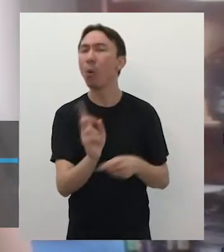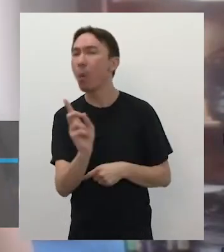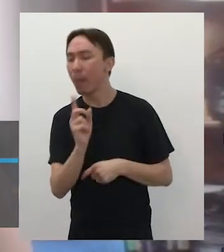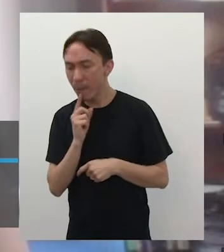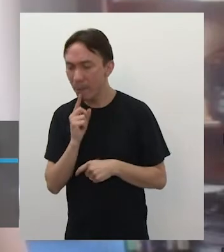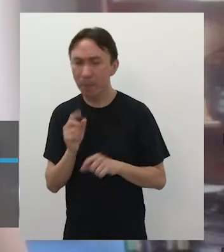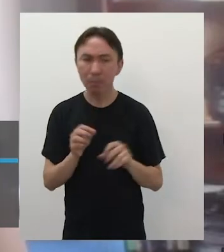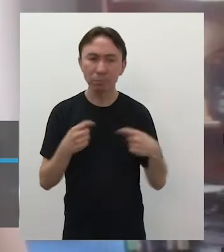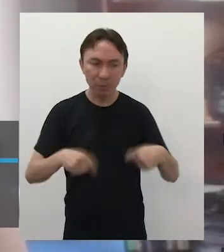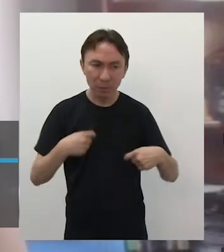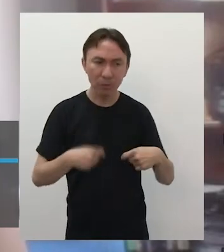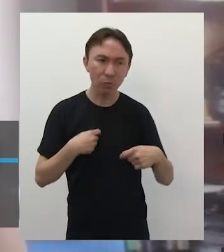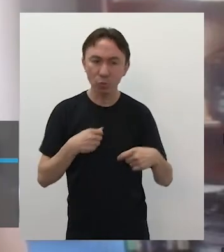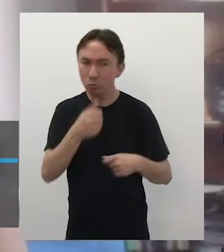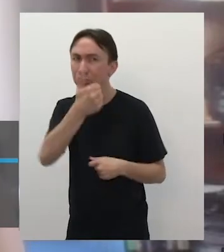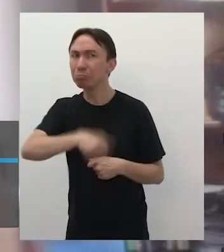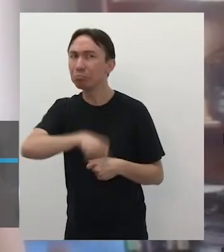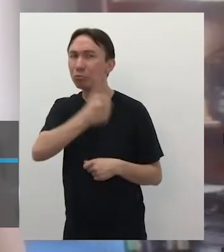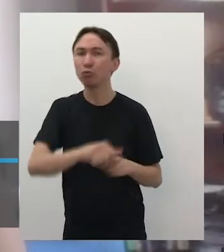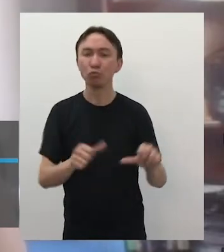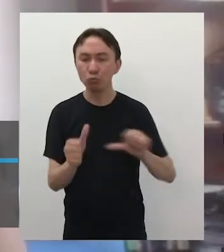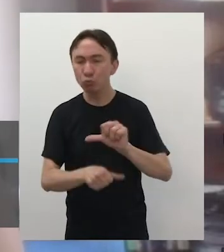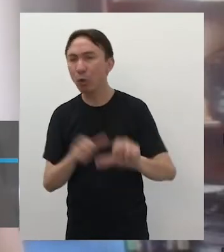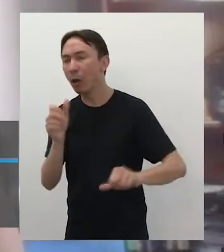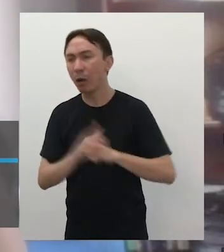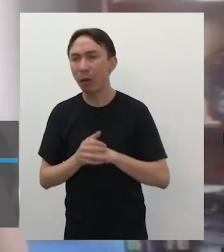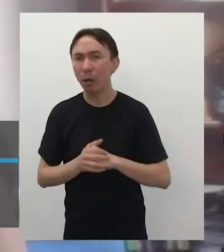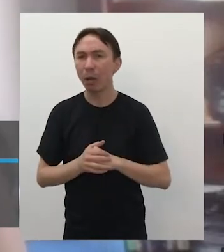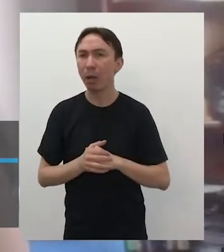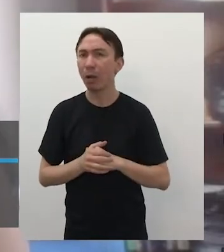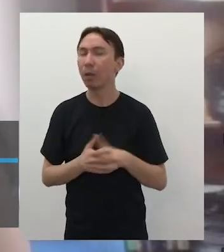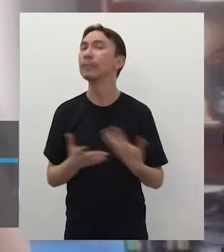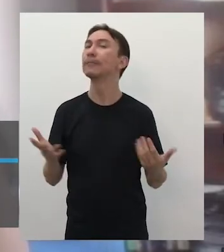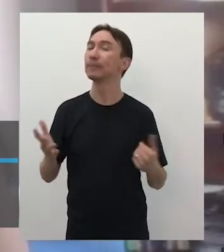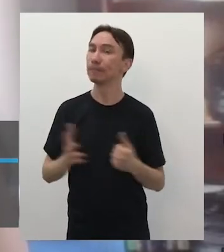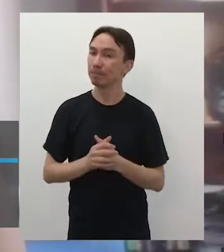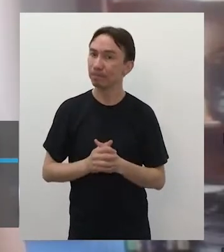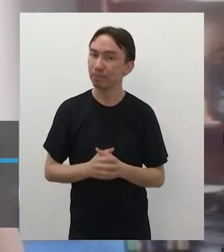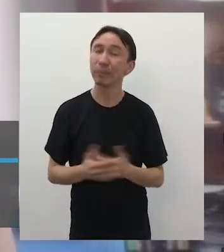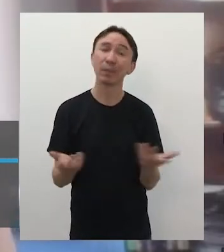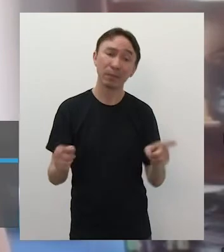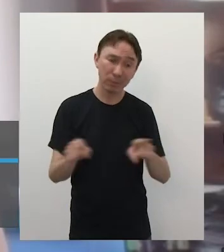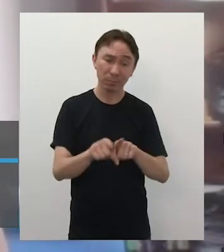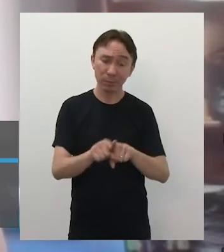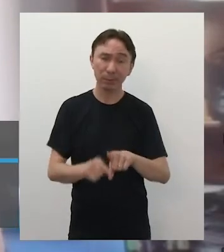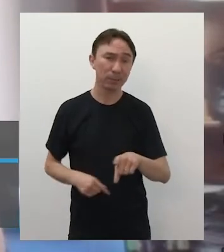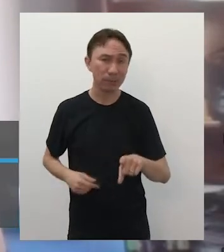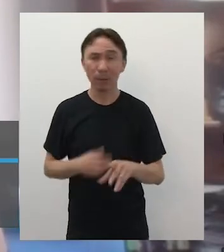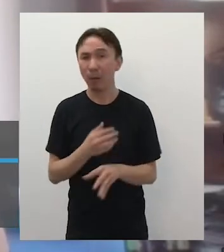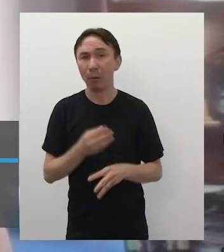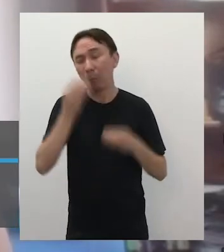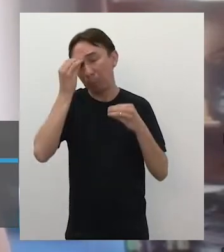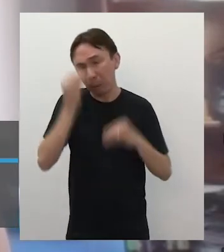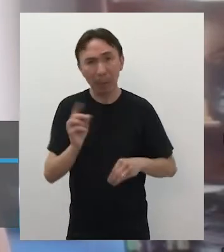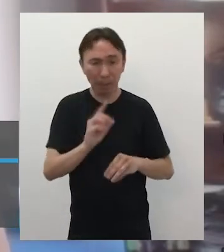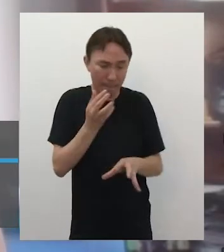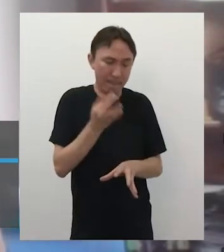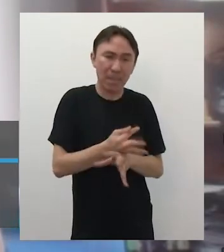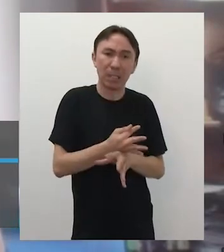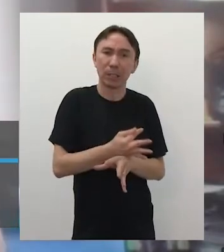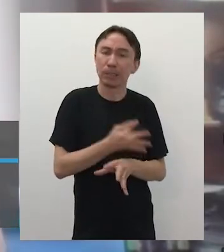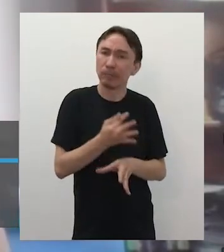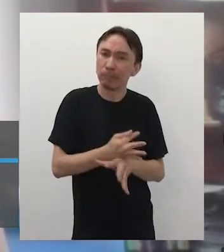vão se moldando, e a gente precisa também replanejar as nossas ações. E a organização ajuda muito nisso.